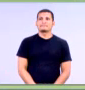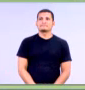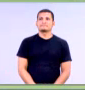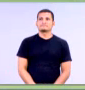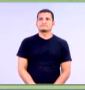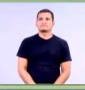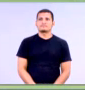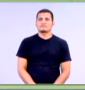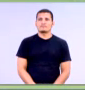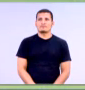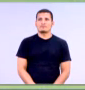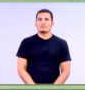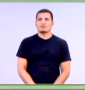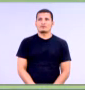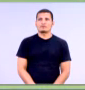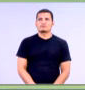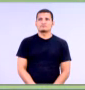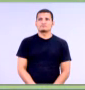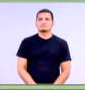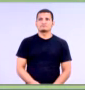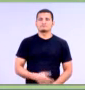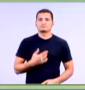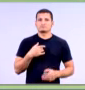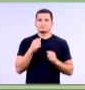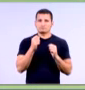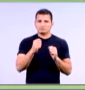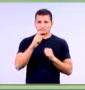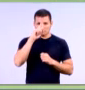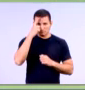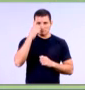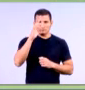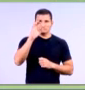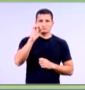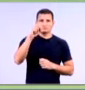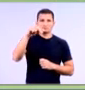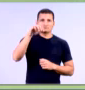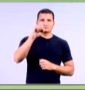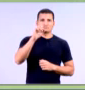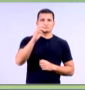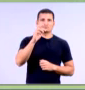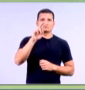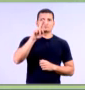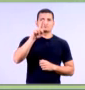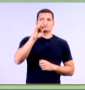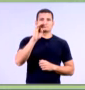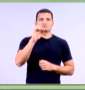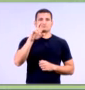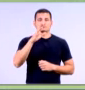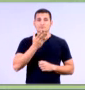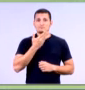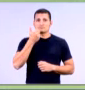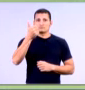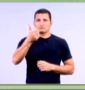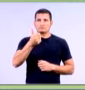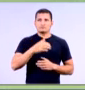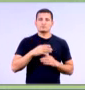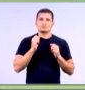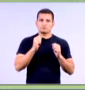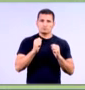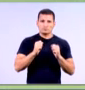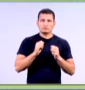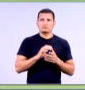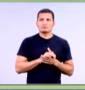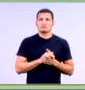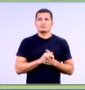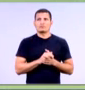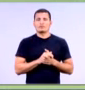Em contrapartida, eu posso criar um construtor um pouquinho melhor. Olha aqui. Eu posso criar um construtor